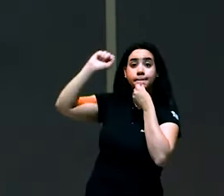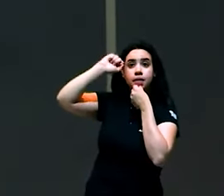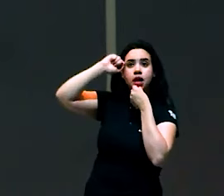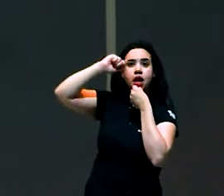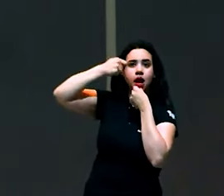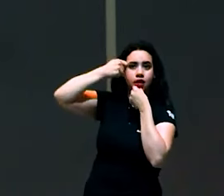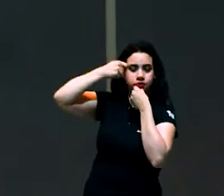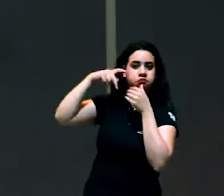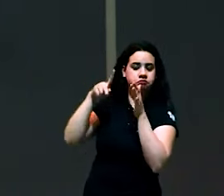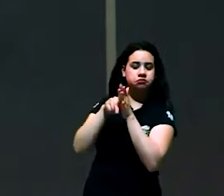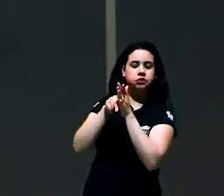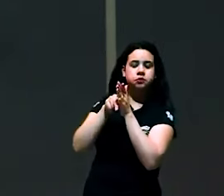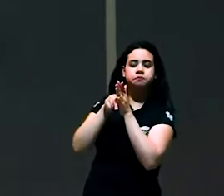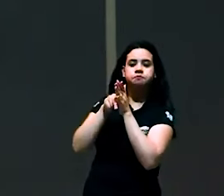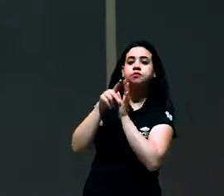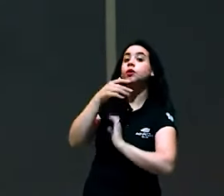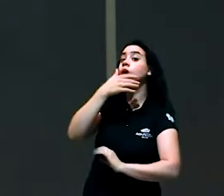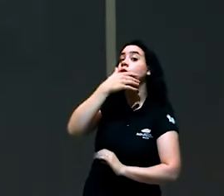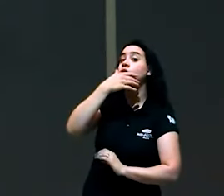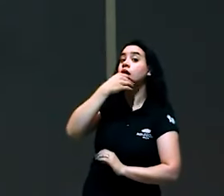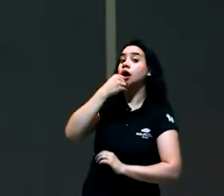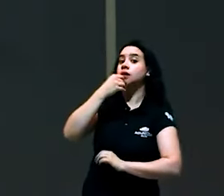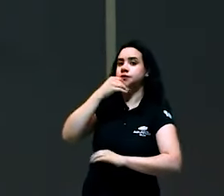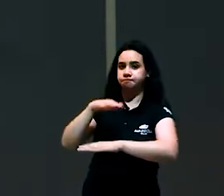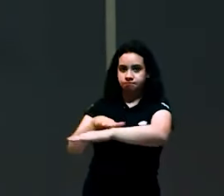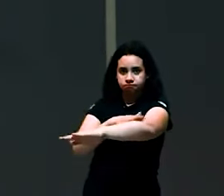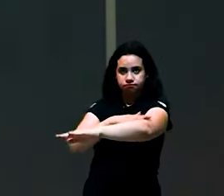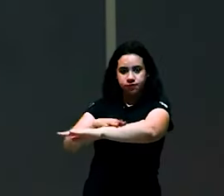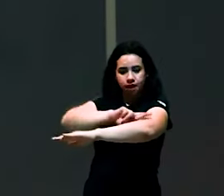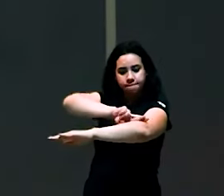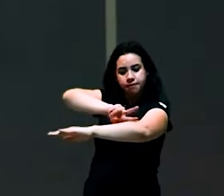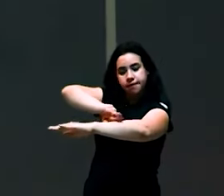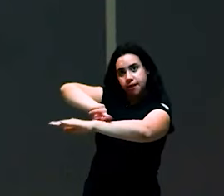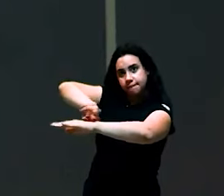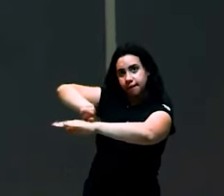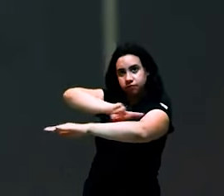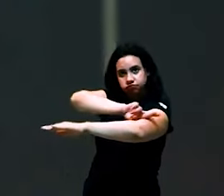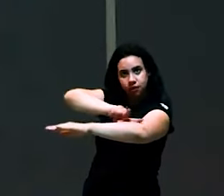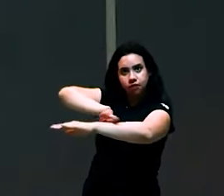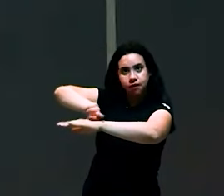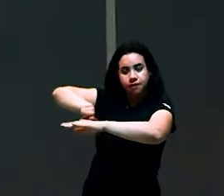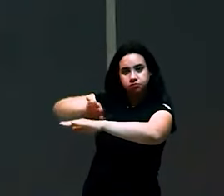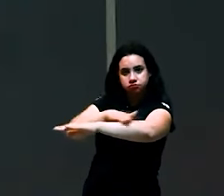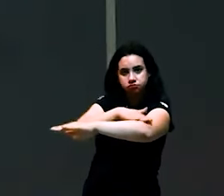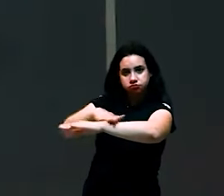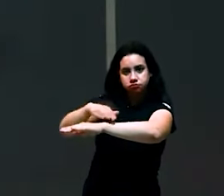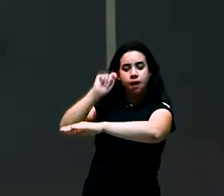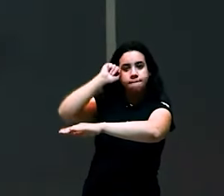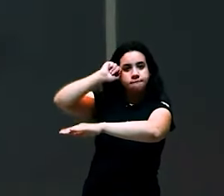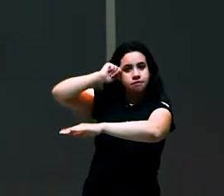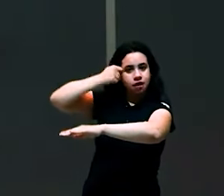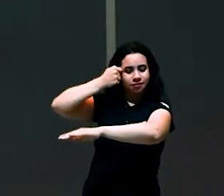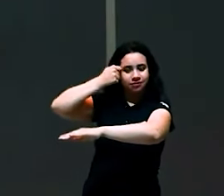afro-americano, e por ser de cor oscura, num conceito de racismo,